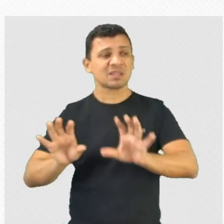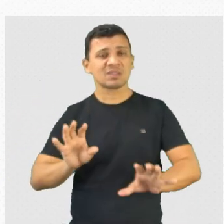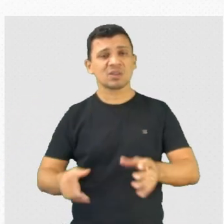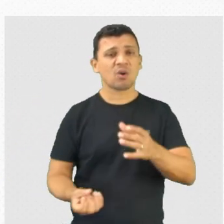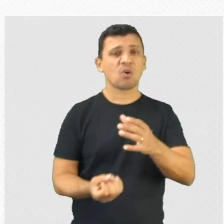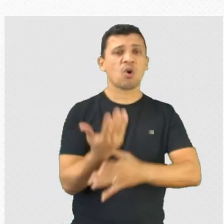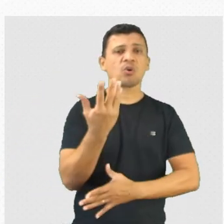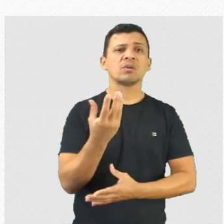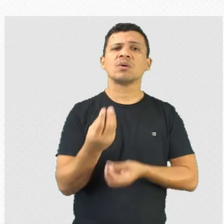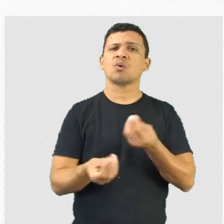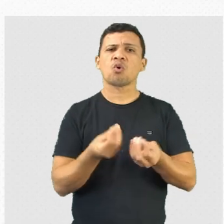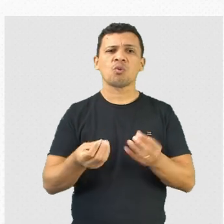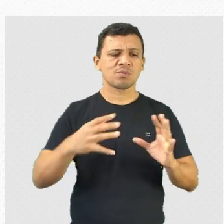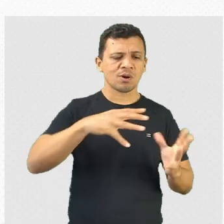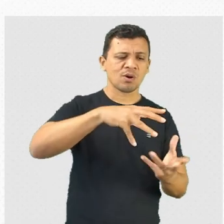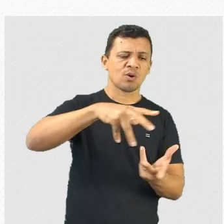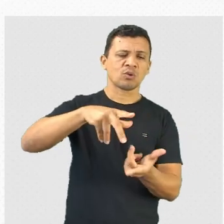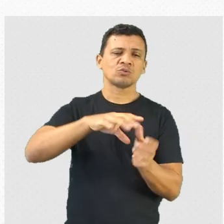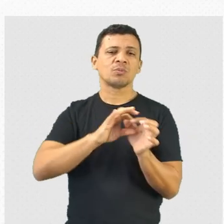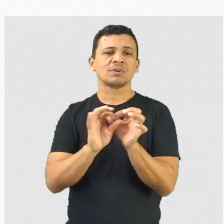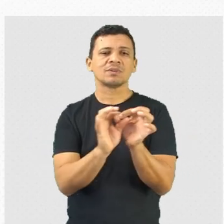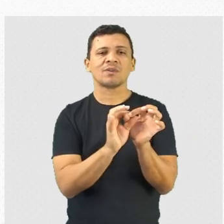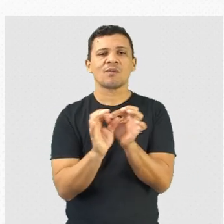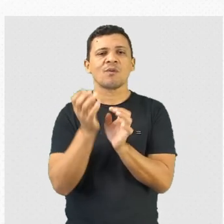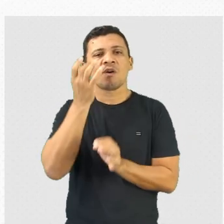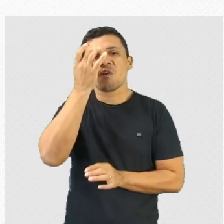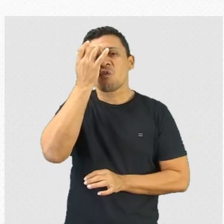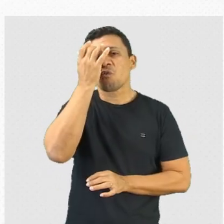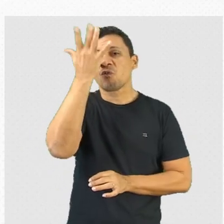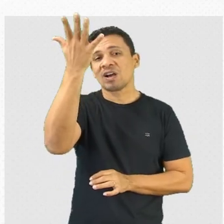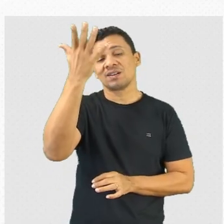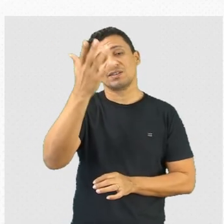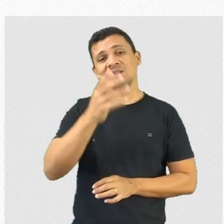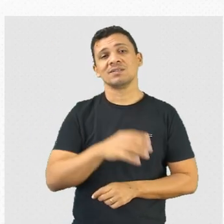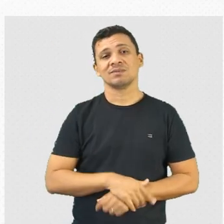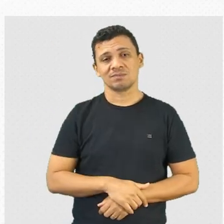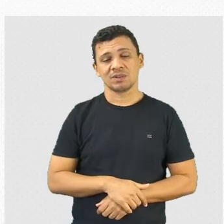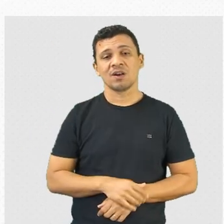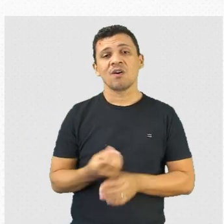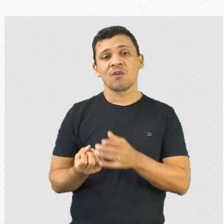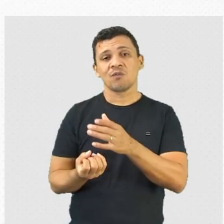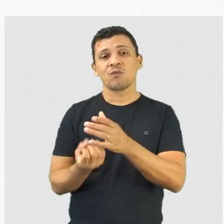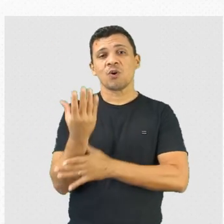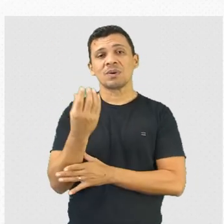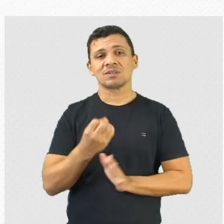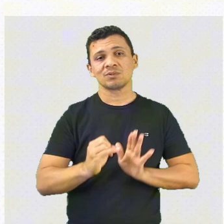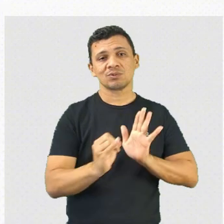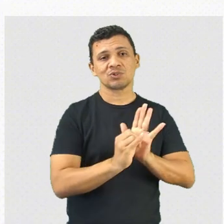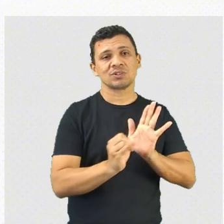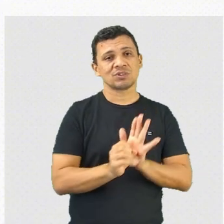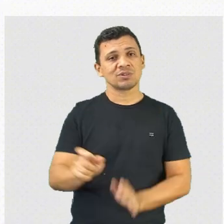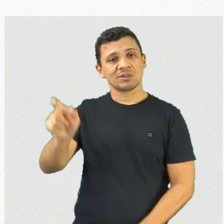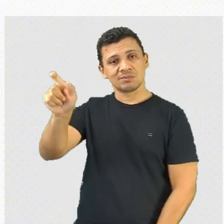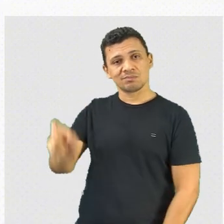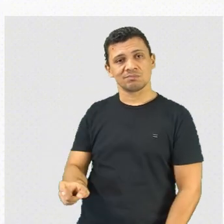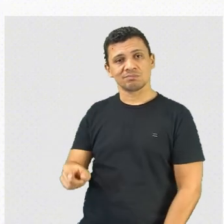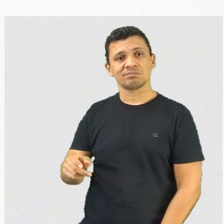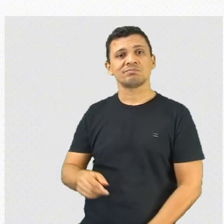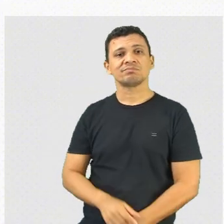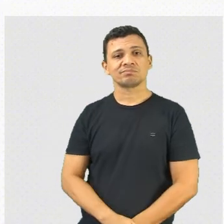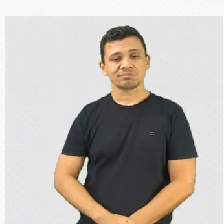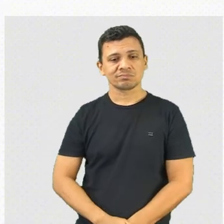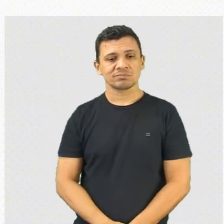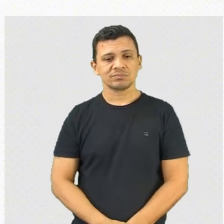da globalização. A globalização facilita esse tipo de formação de sujeito, beleza?